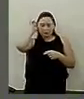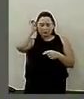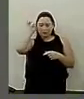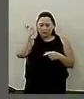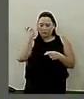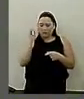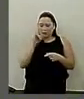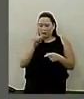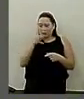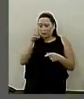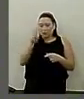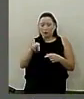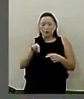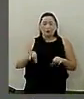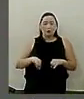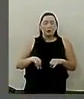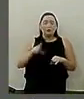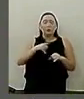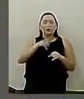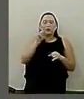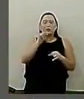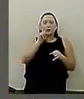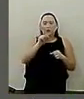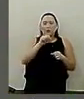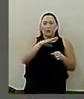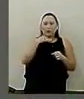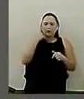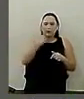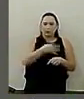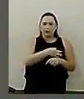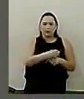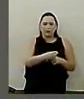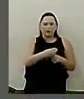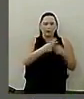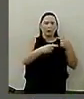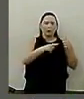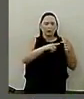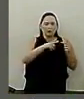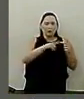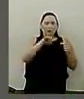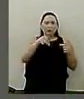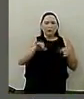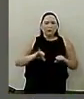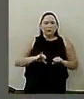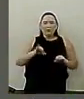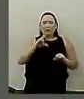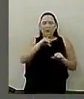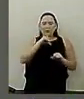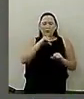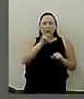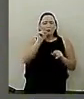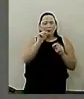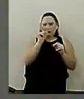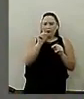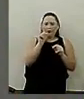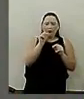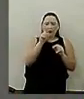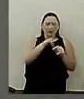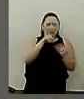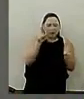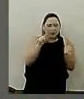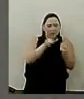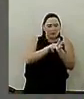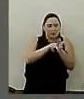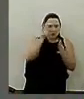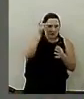que a permissão de Deus, no caso da morte dos filhos dele, implicava numa concessão permanente